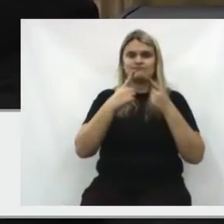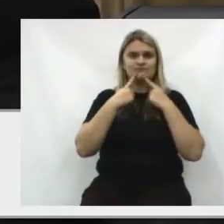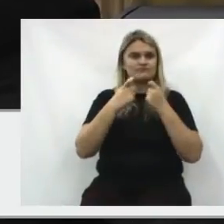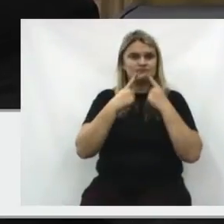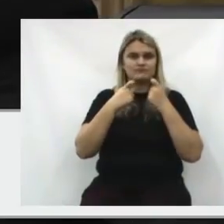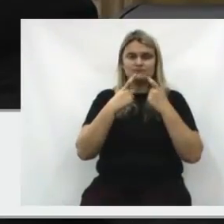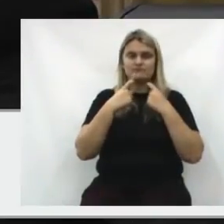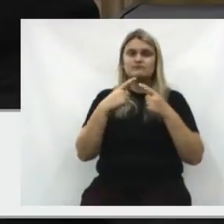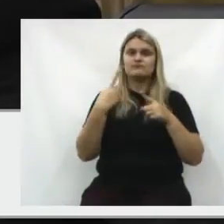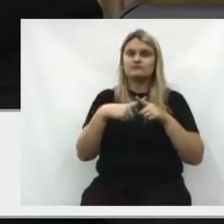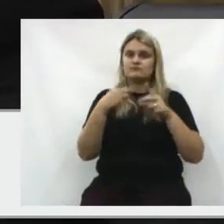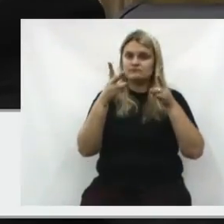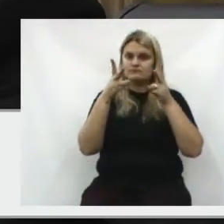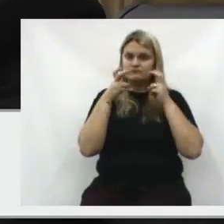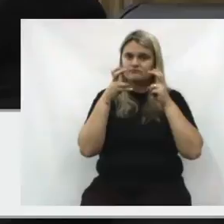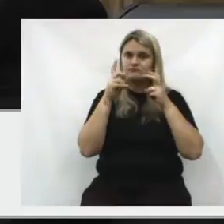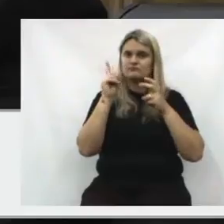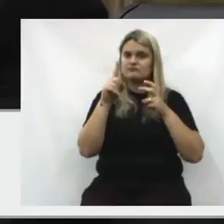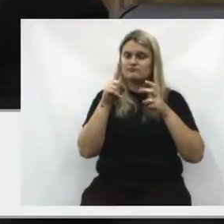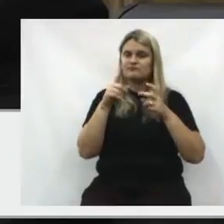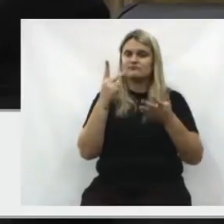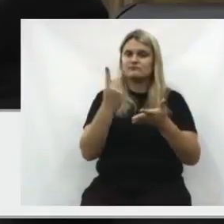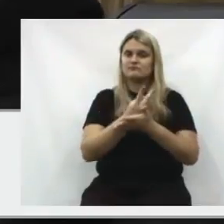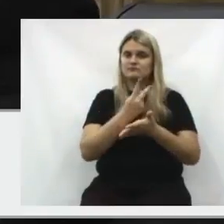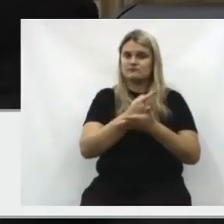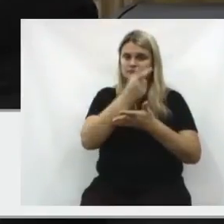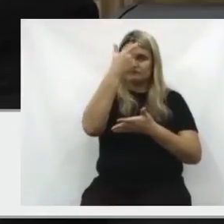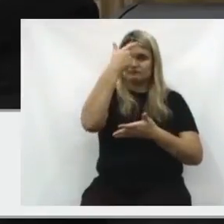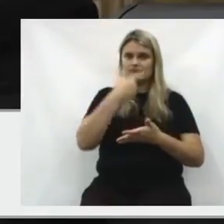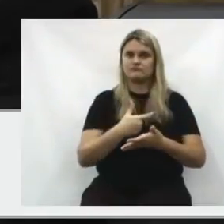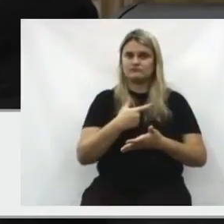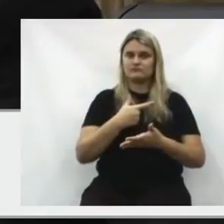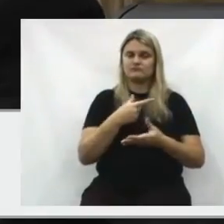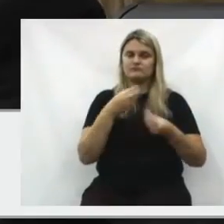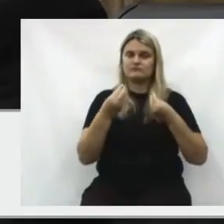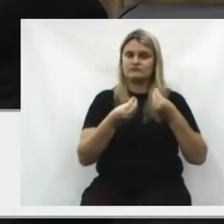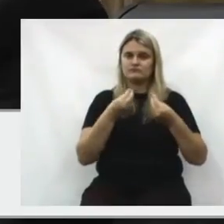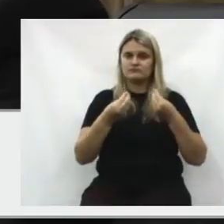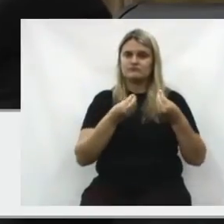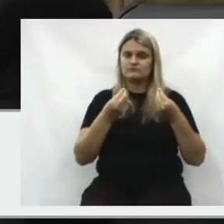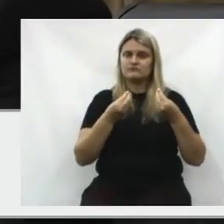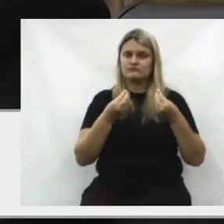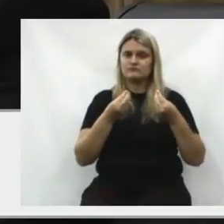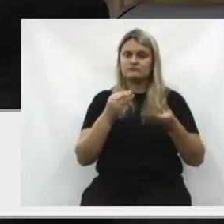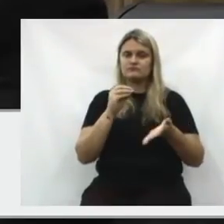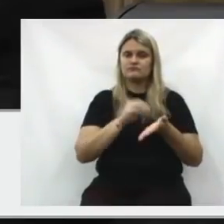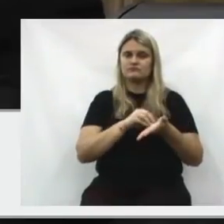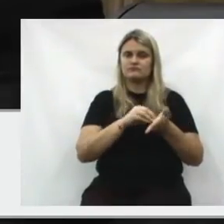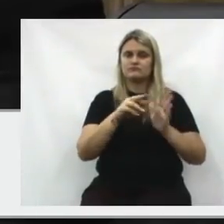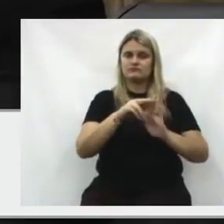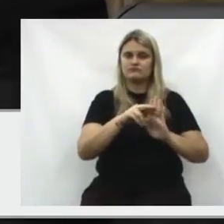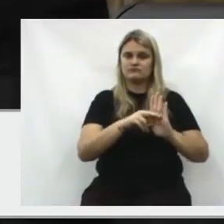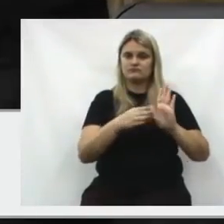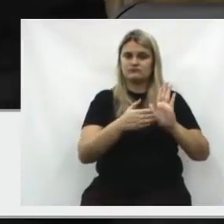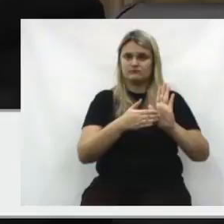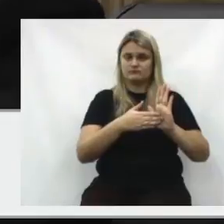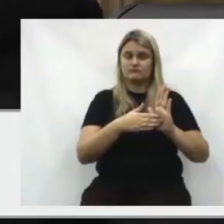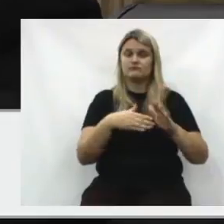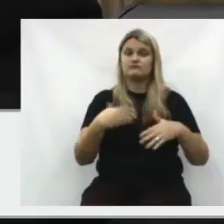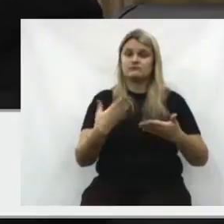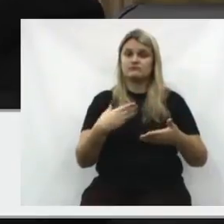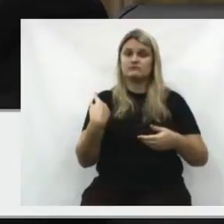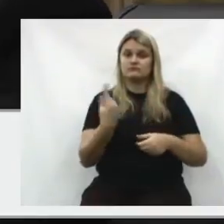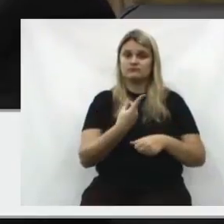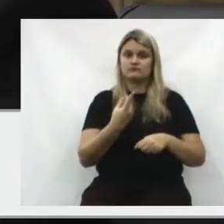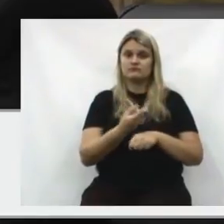repúdio, exatamente por verificar essa arbitrariedade dentro da forma com que vem sendo implantado